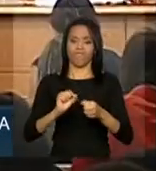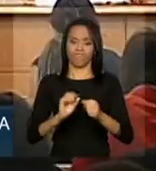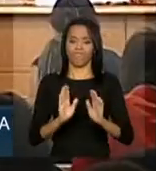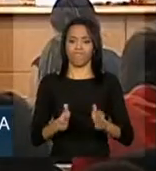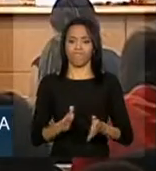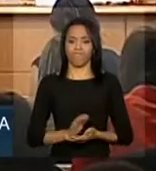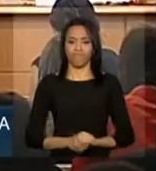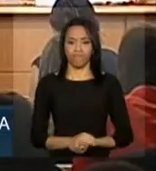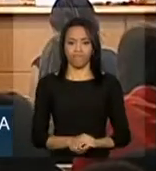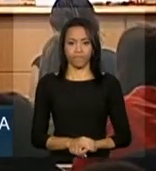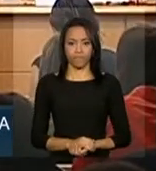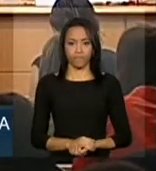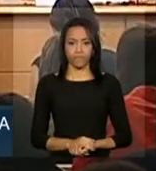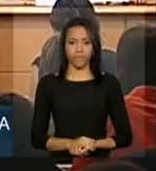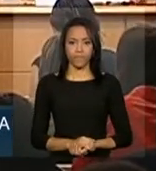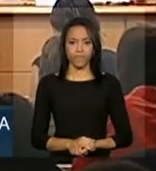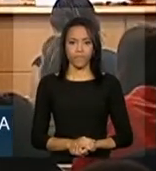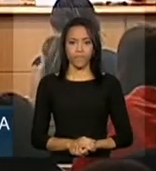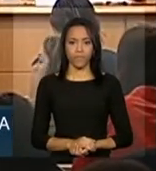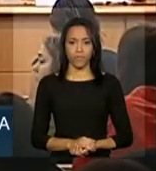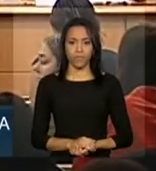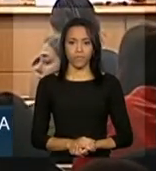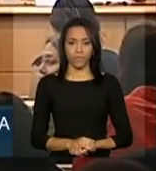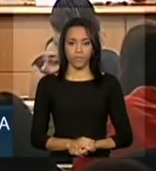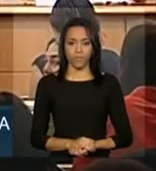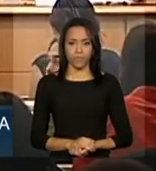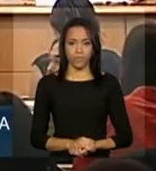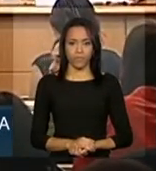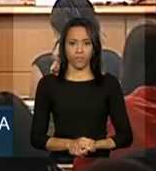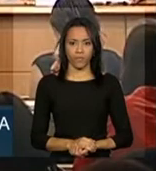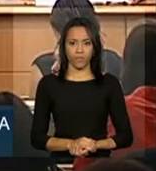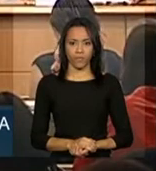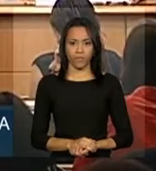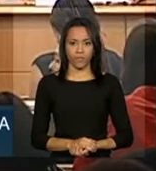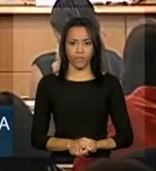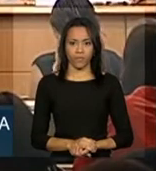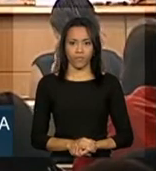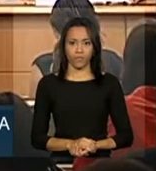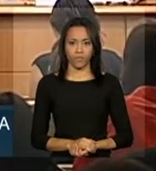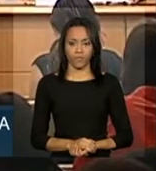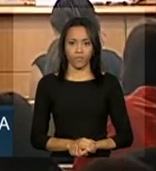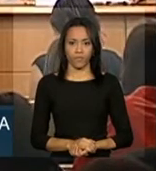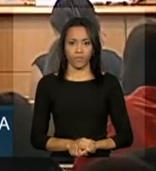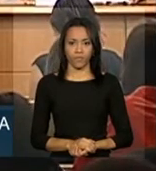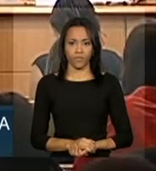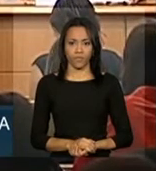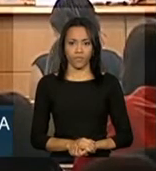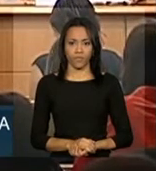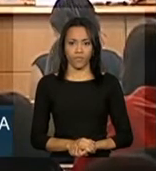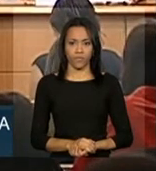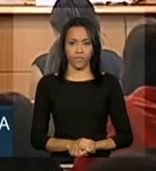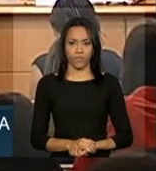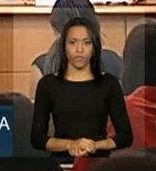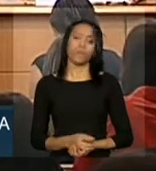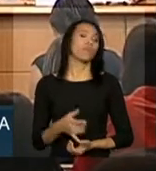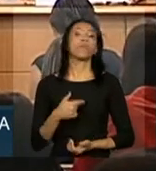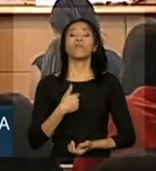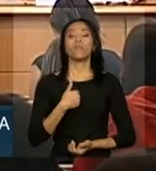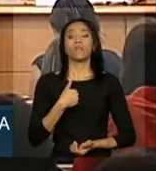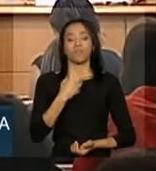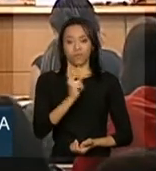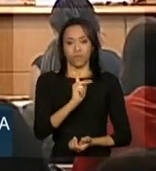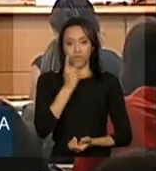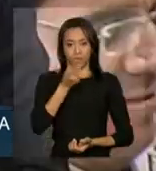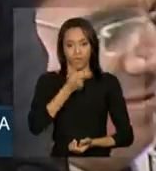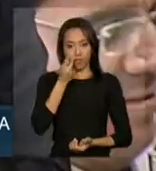precisa você já um balanço Nacional de qu não já eu eu falei